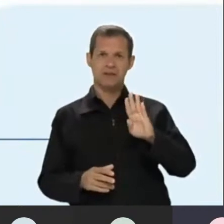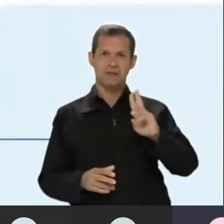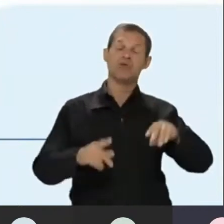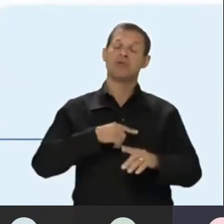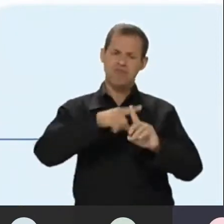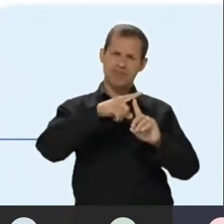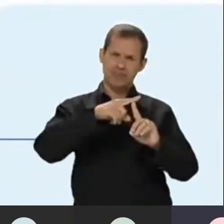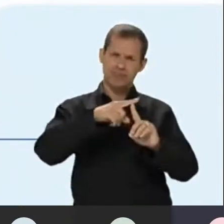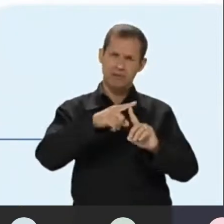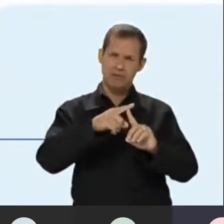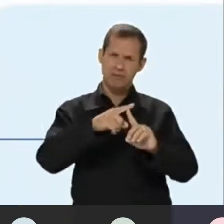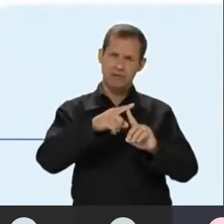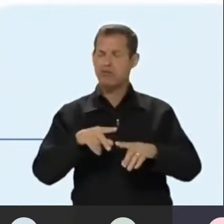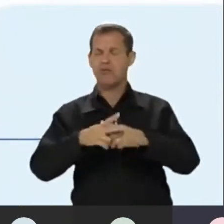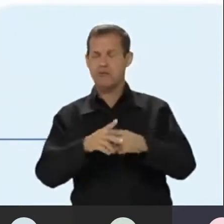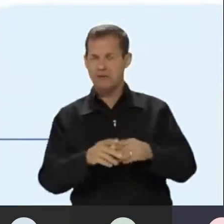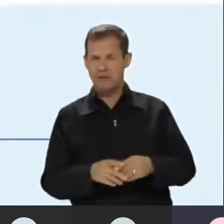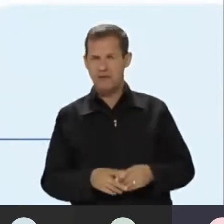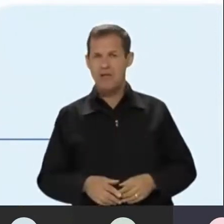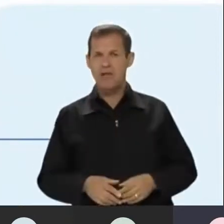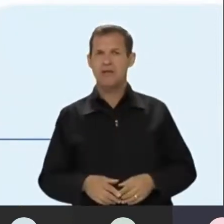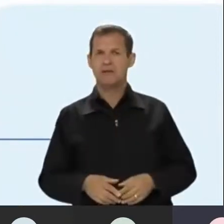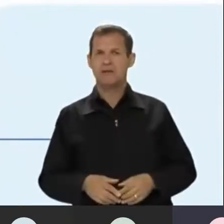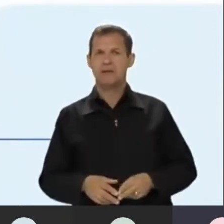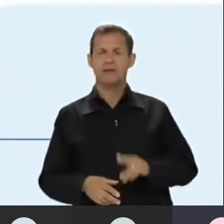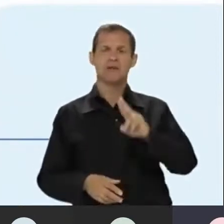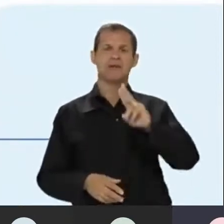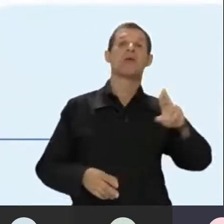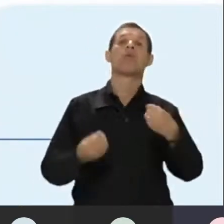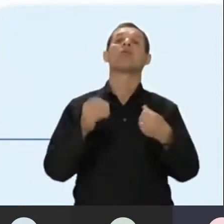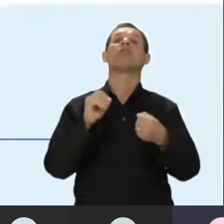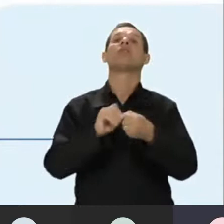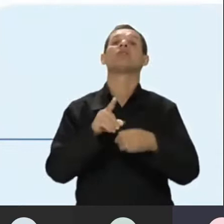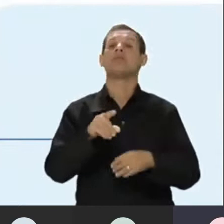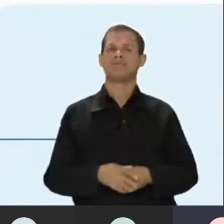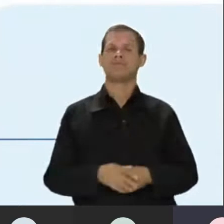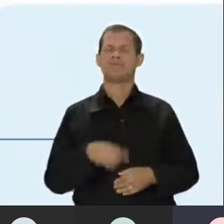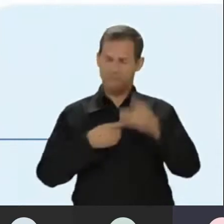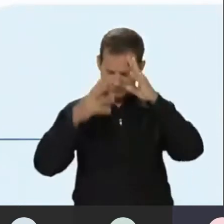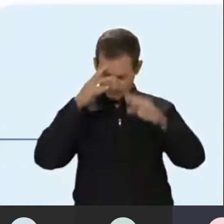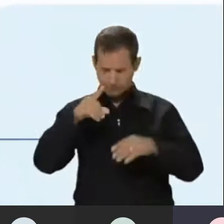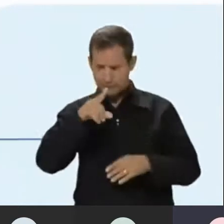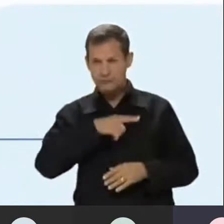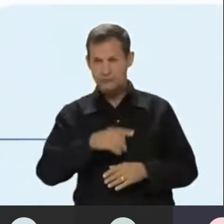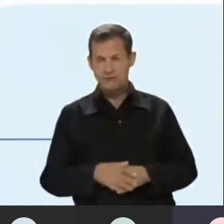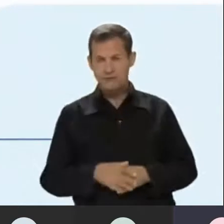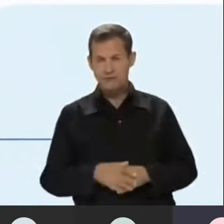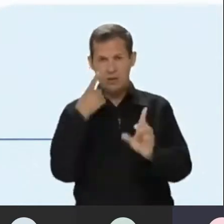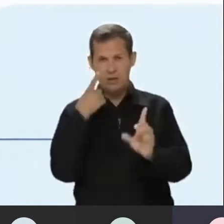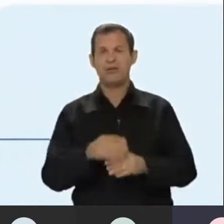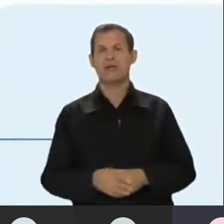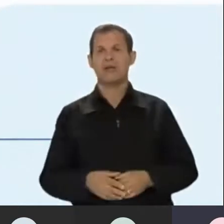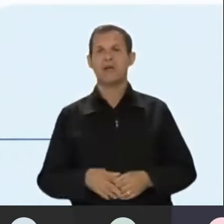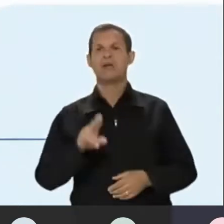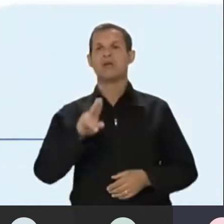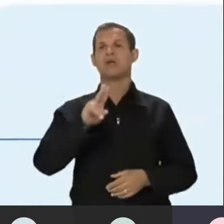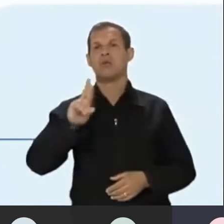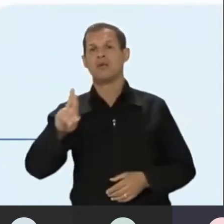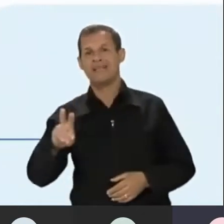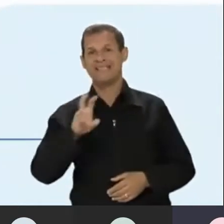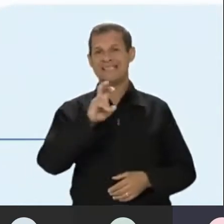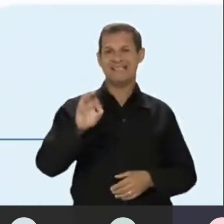tem um termômetro e um equipamento que mede a umidade relativa. Como é que você faz? Então, vamos supor que você tenha achado, né, a sua